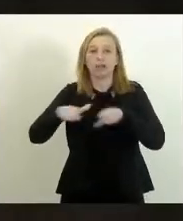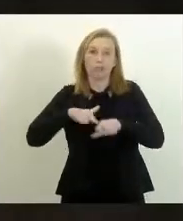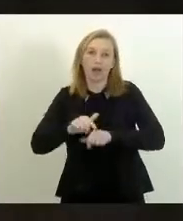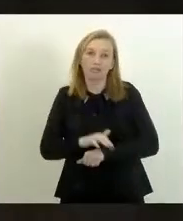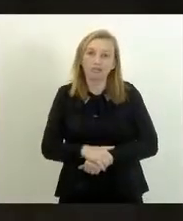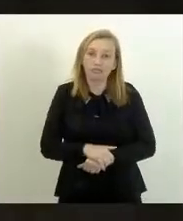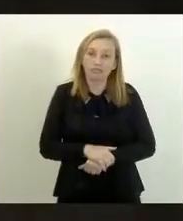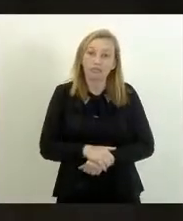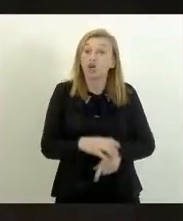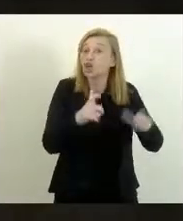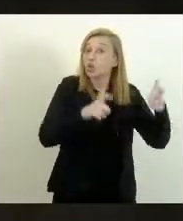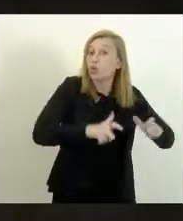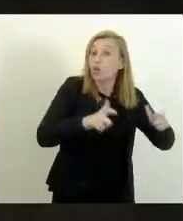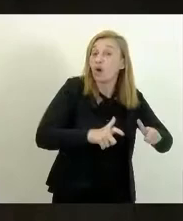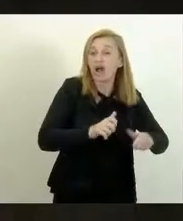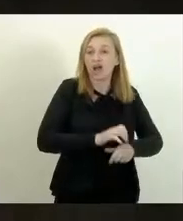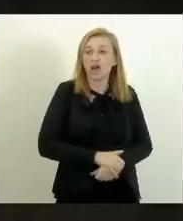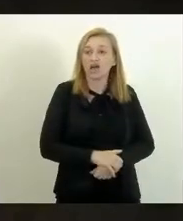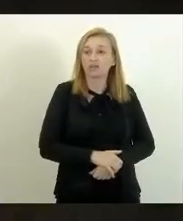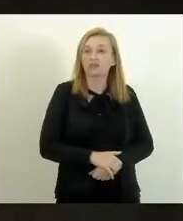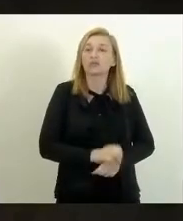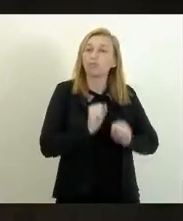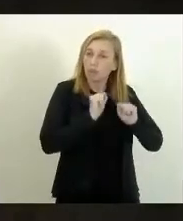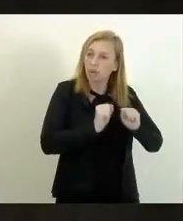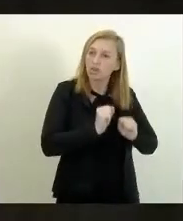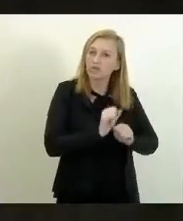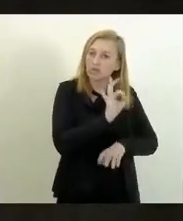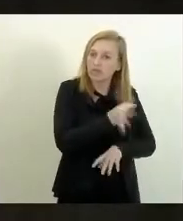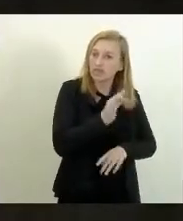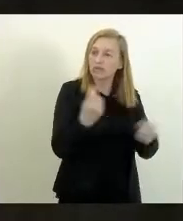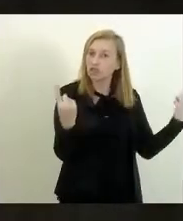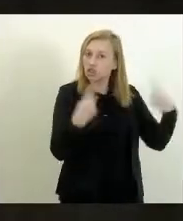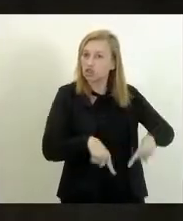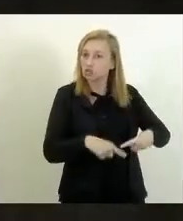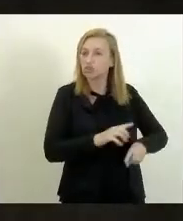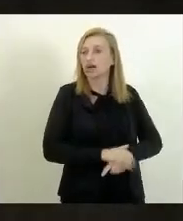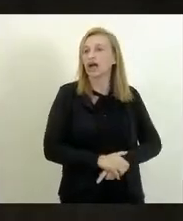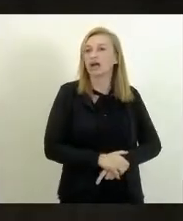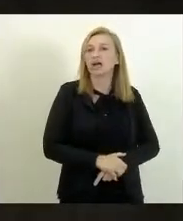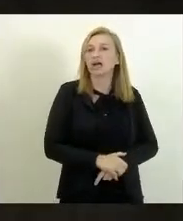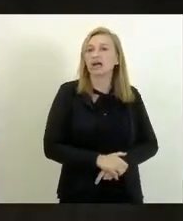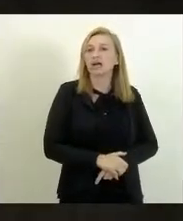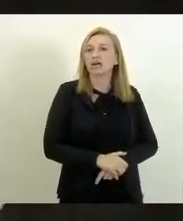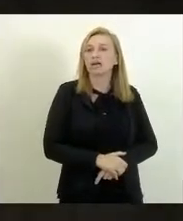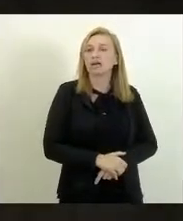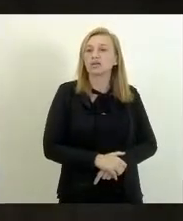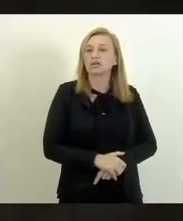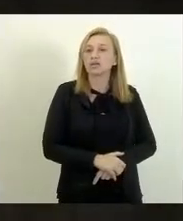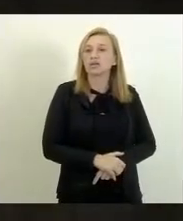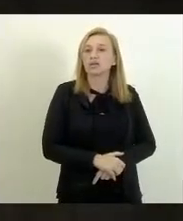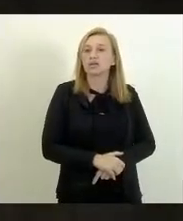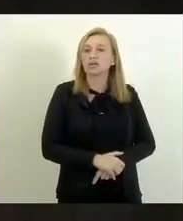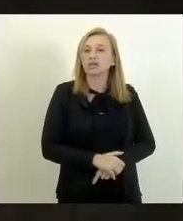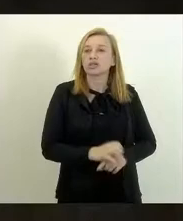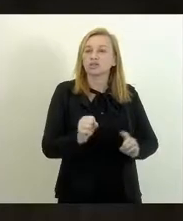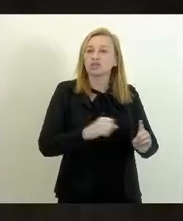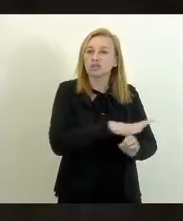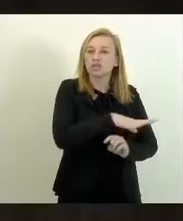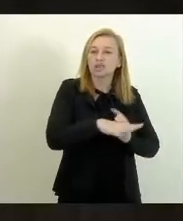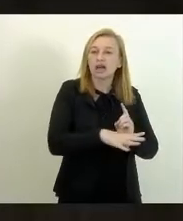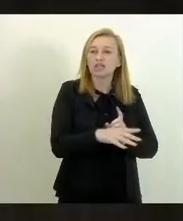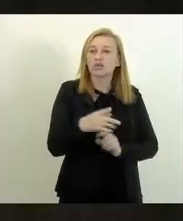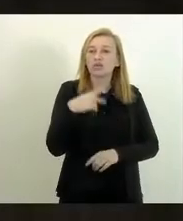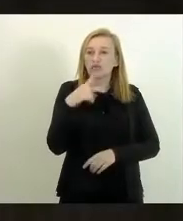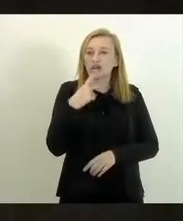em espaços onde podemos, inclusive, disputar a noção de sociedade quando